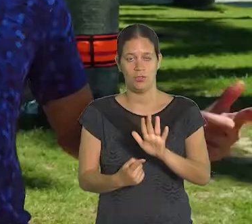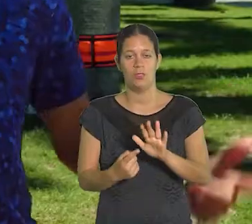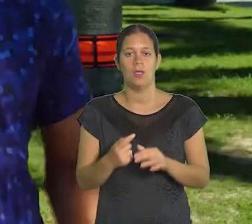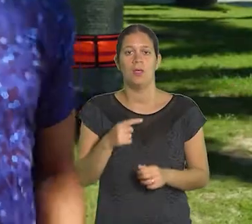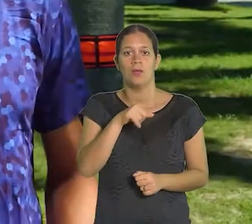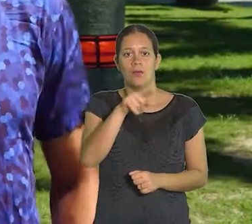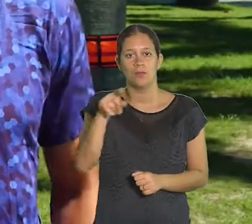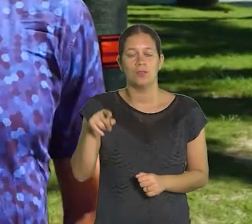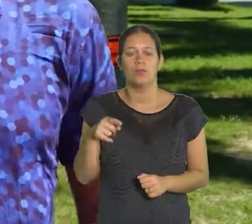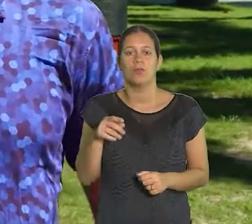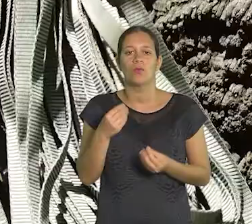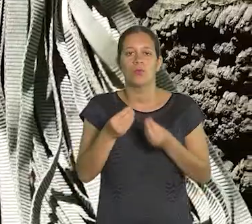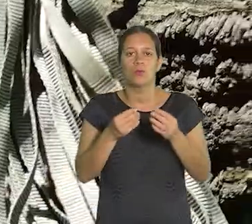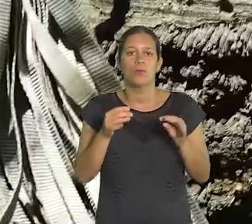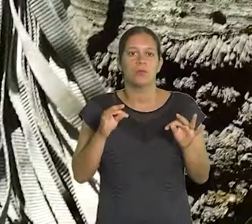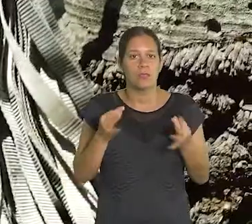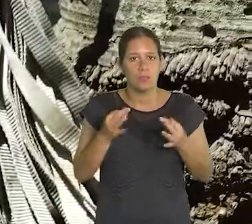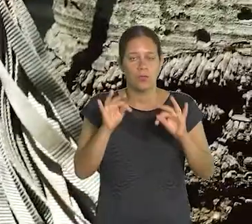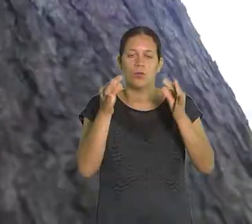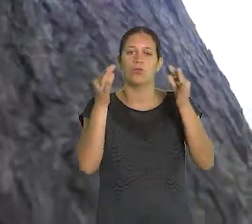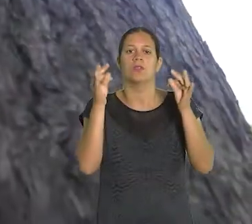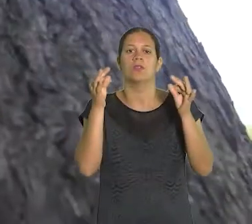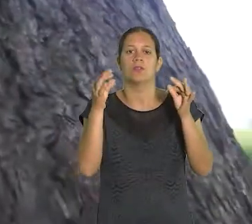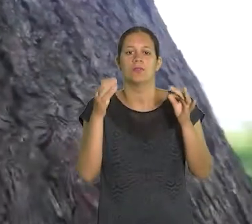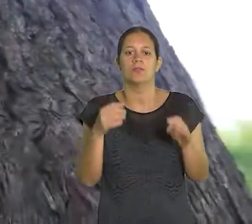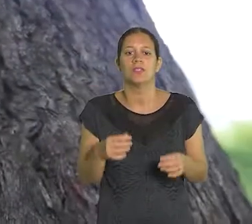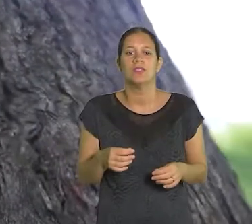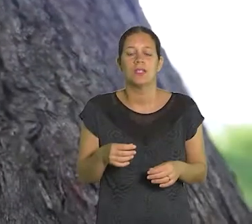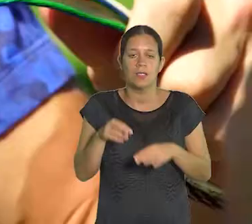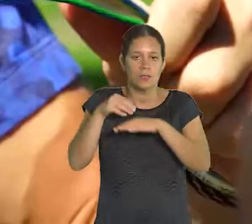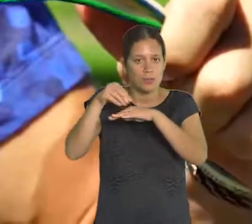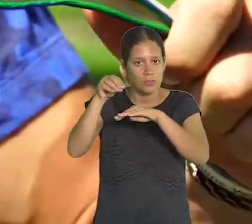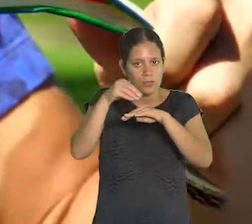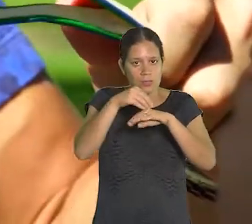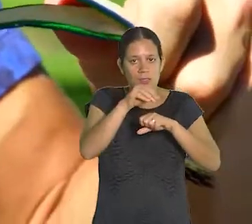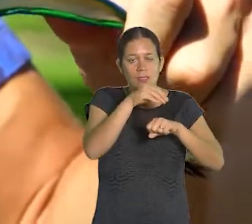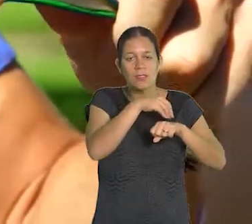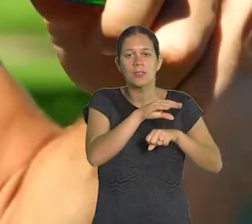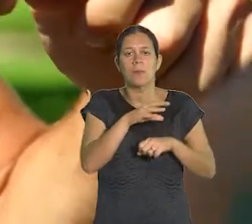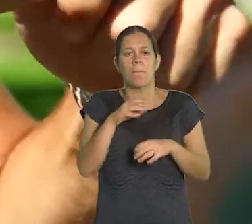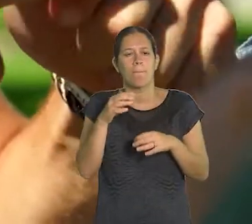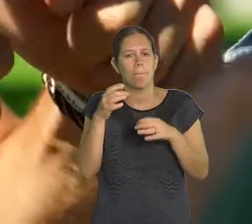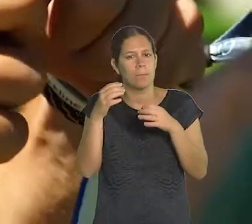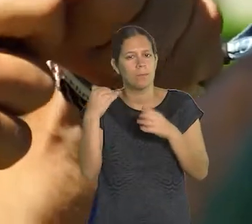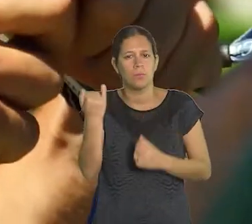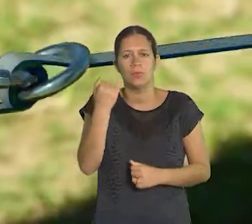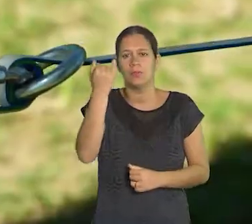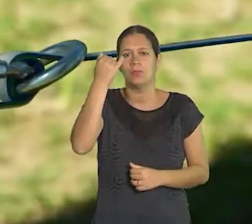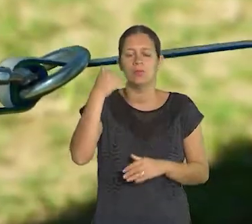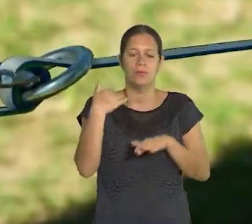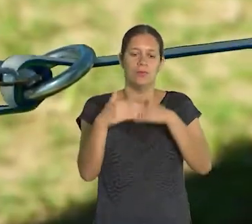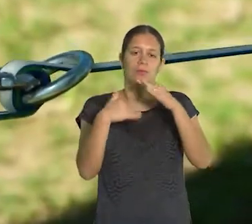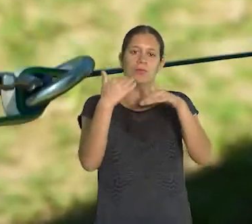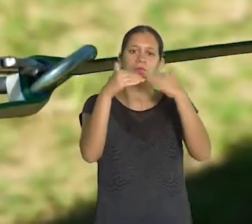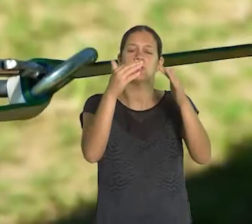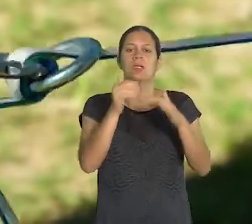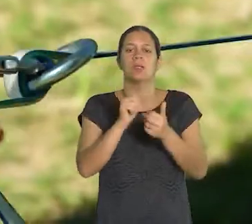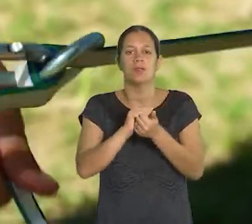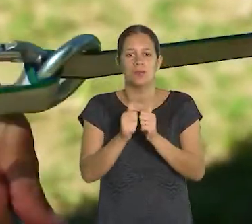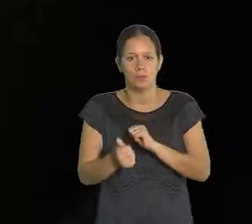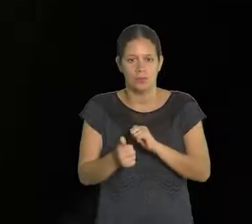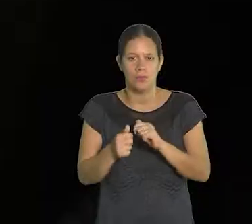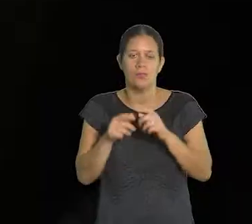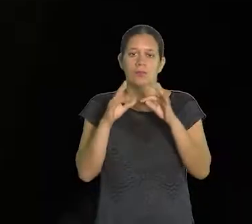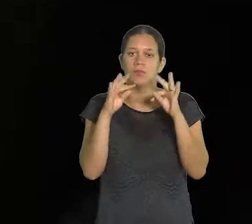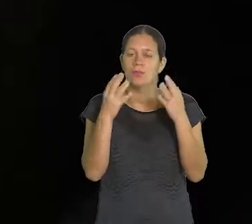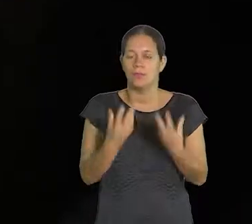A gente vai mostrar para vocês quão tecnológicos os equipamentos são. A gente vai dar dicas preciosas e muito importantes para a evolução do